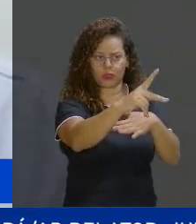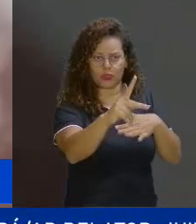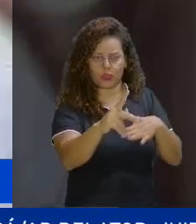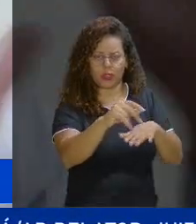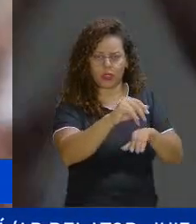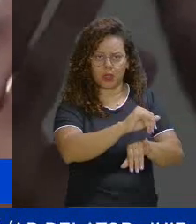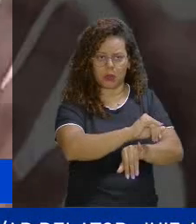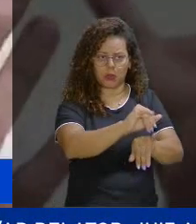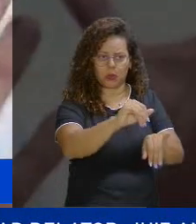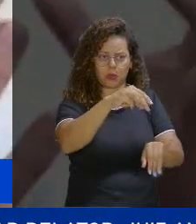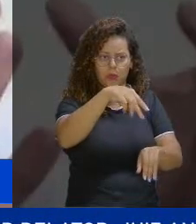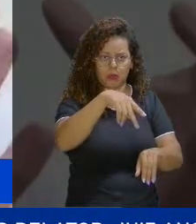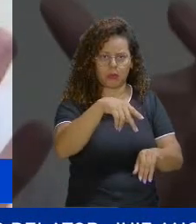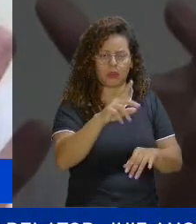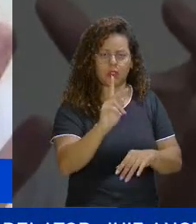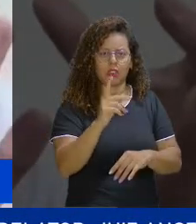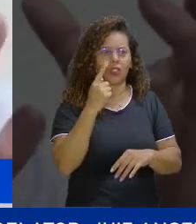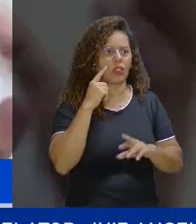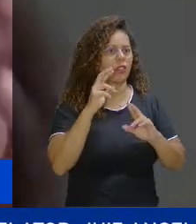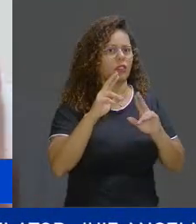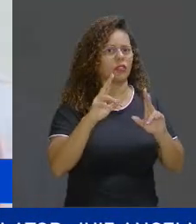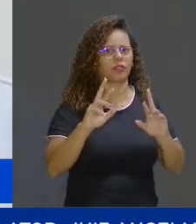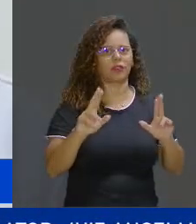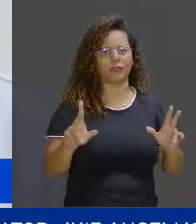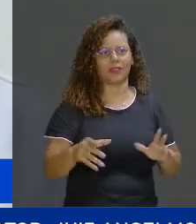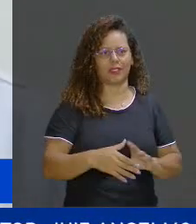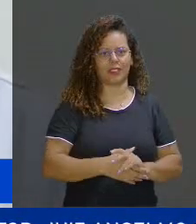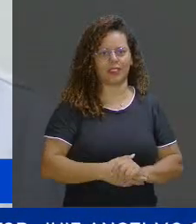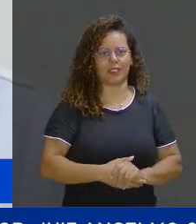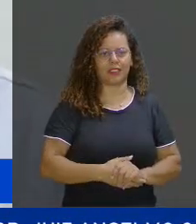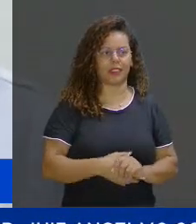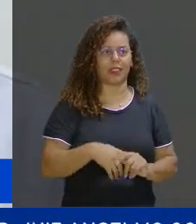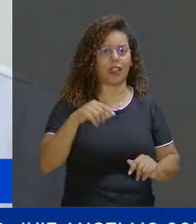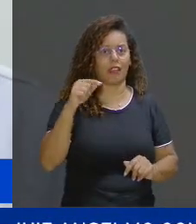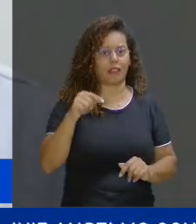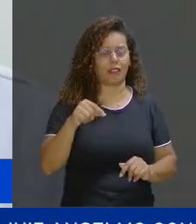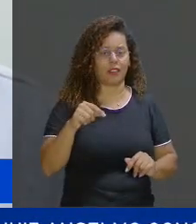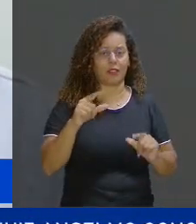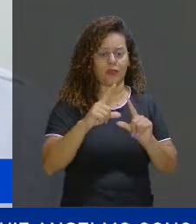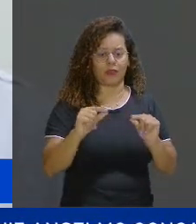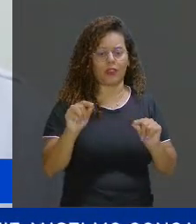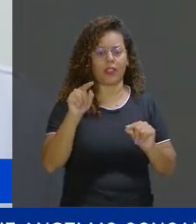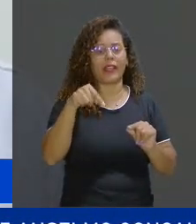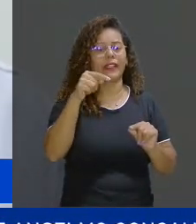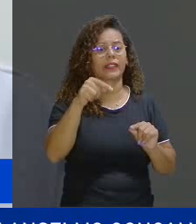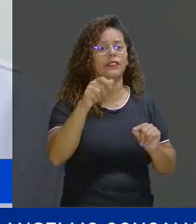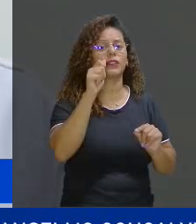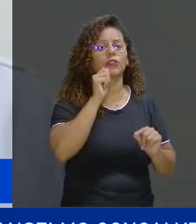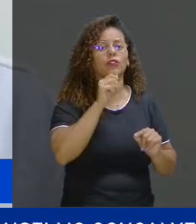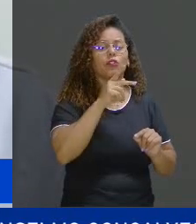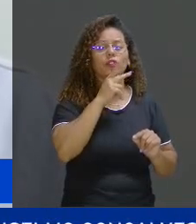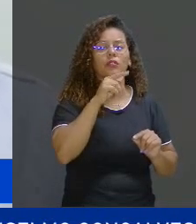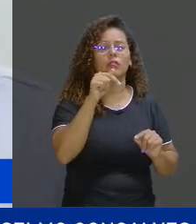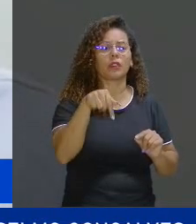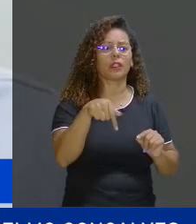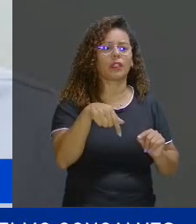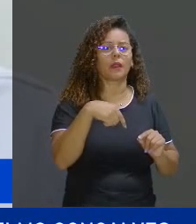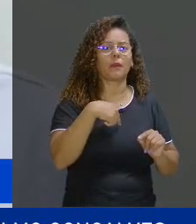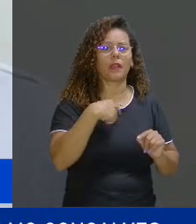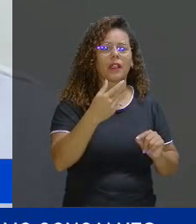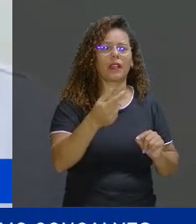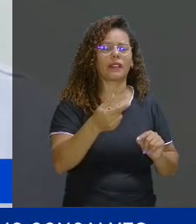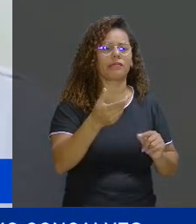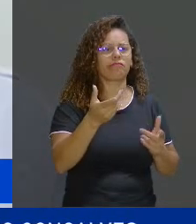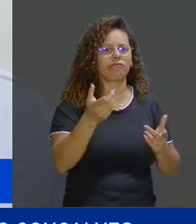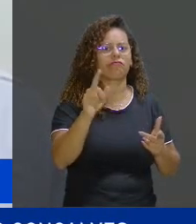superior comparado com a cidade de Florianópolis. Excelências, o Amapá, o estado do Amapá, é precário em mão de